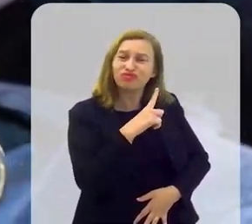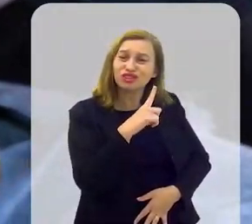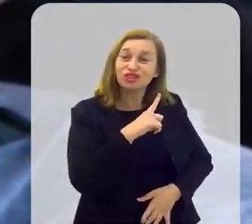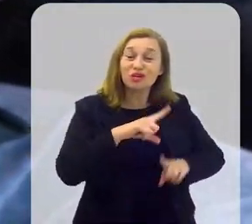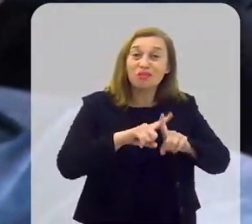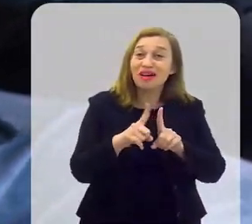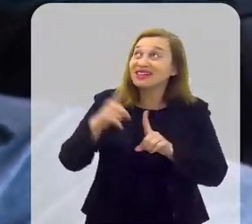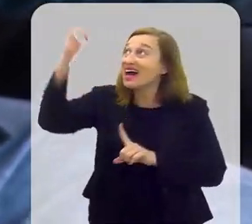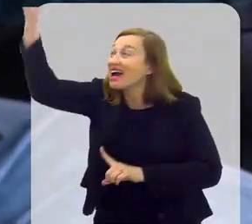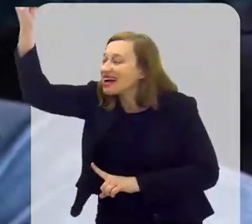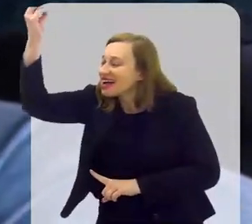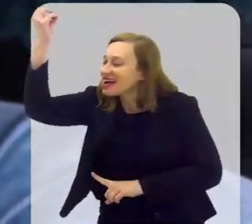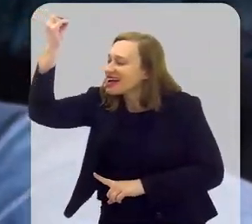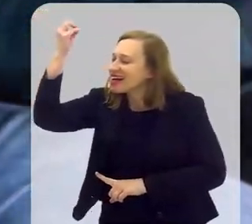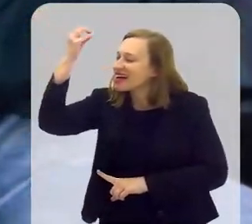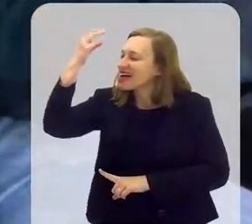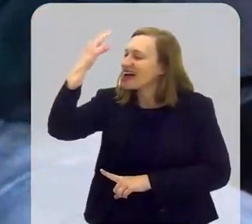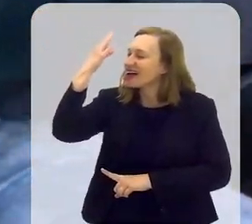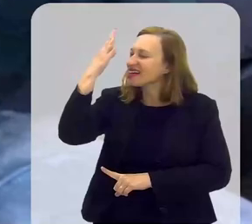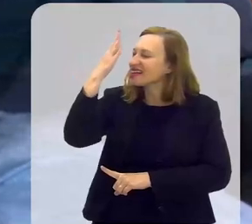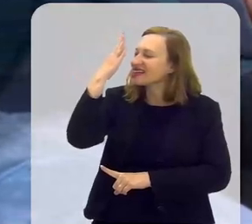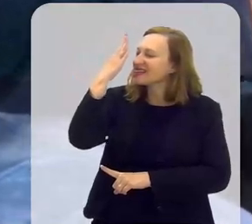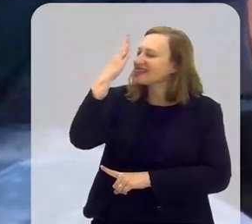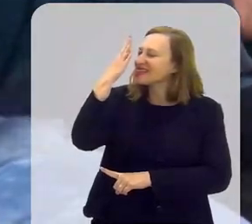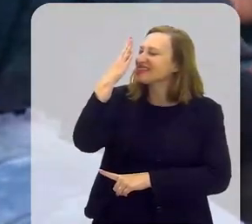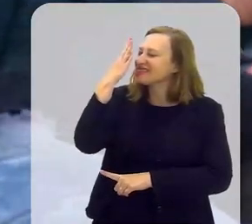sua graça superabundou